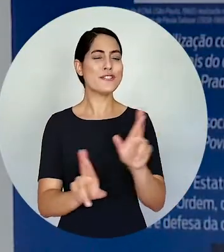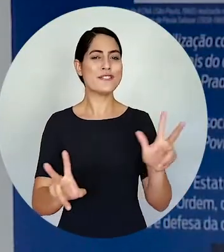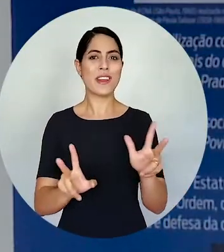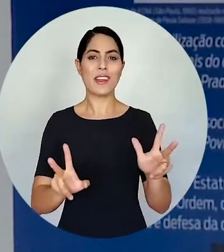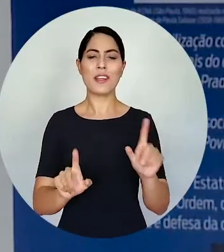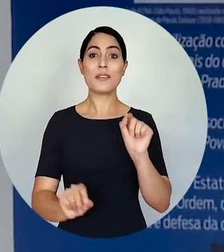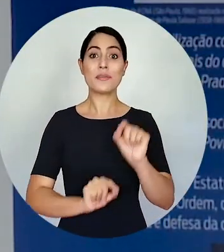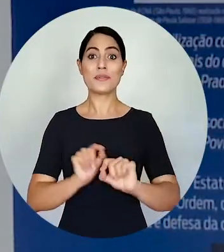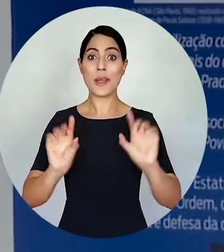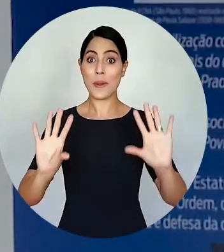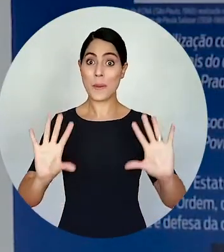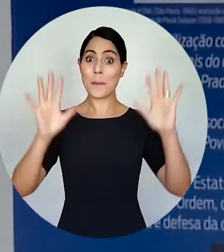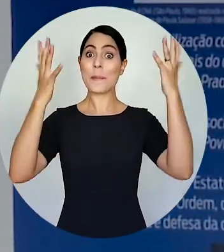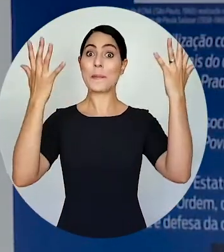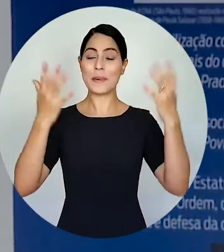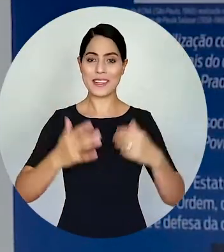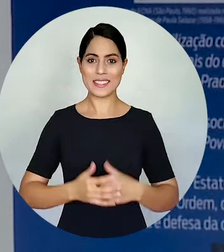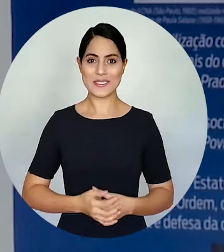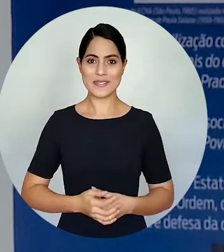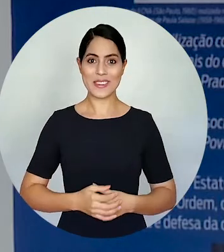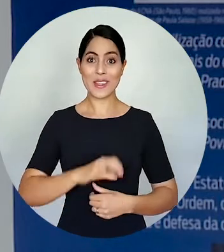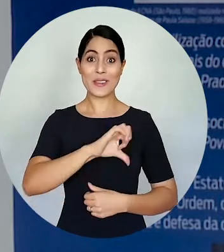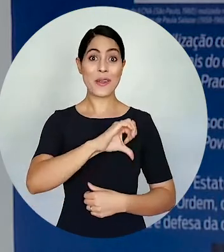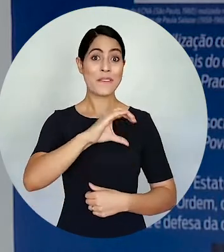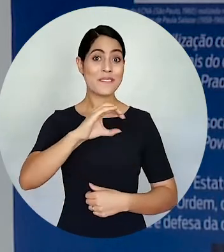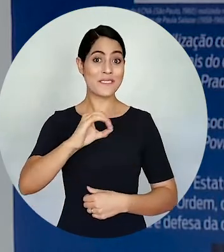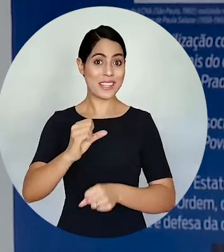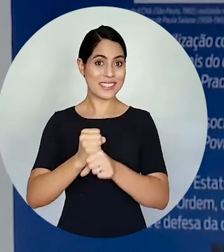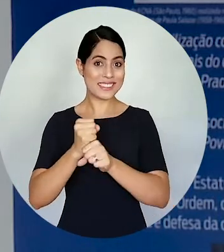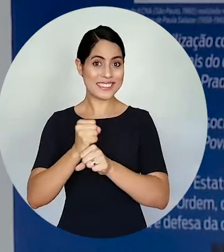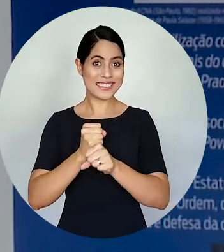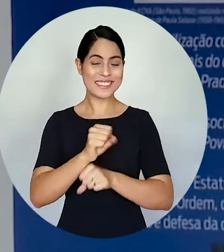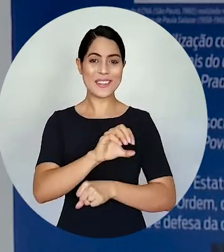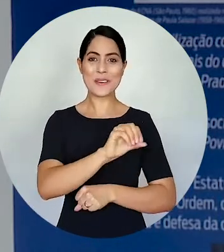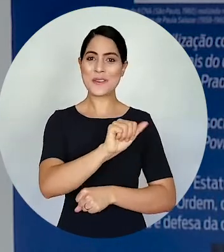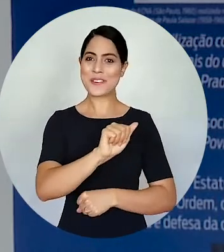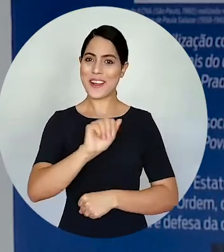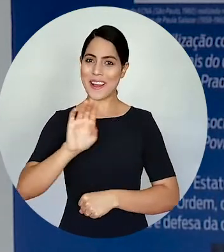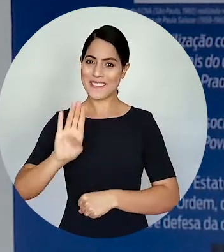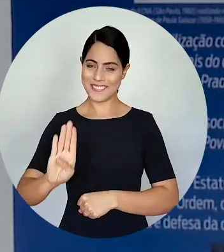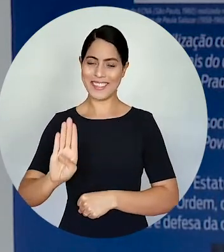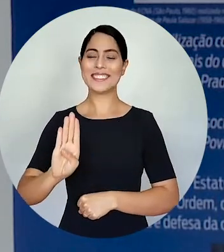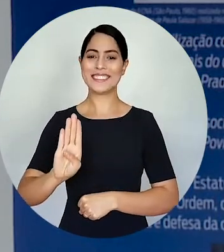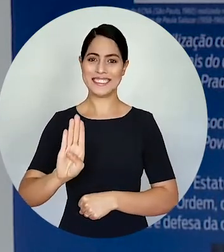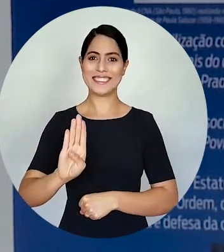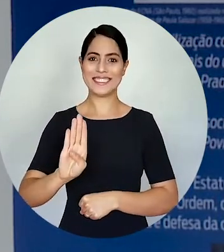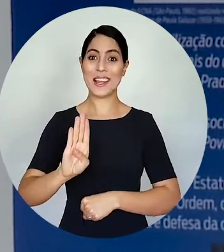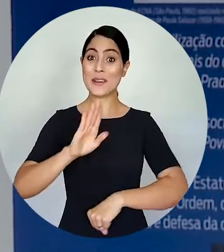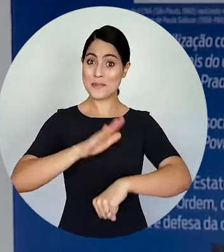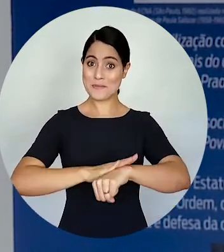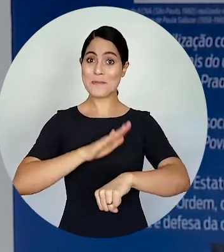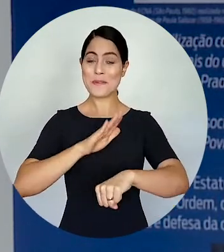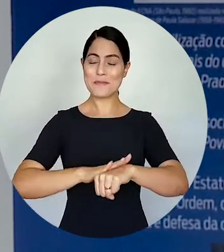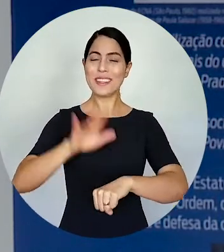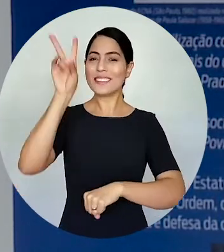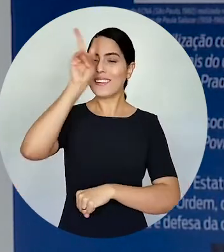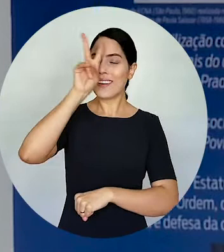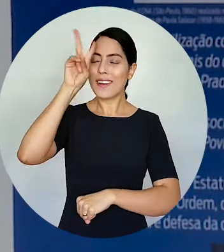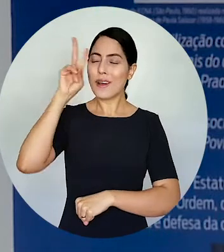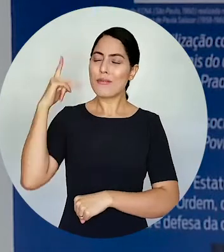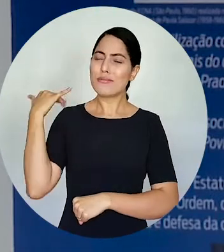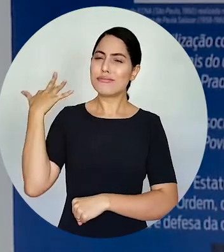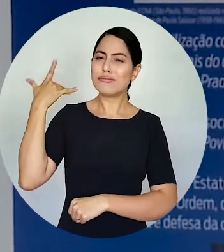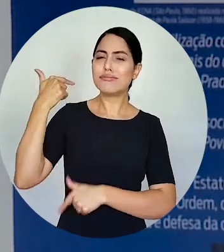em estilo de comemoração. São 90 anos da Ordem dos Advogados do Brasil, momento de